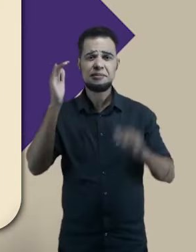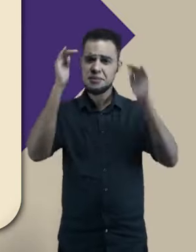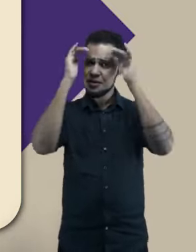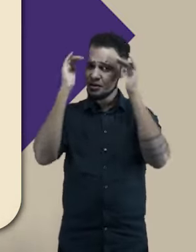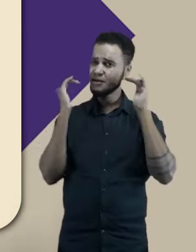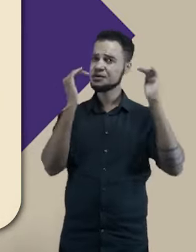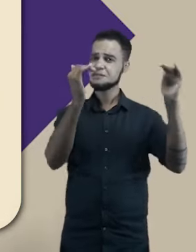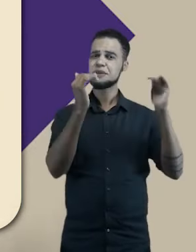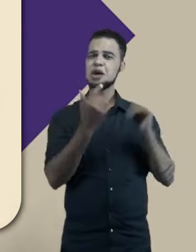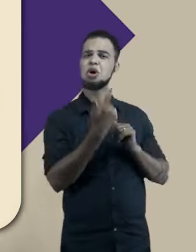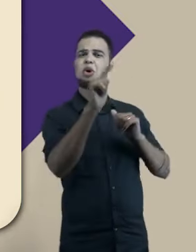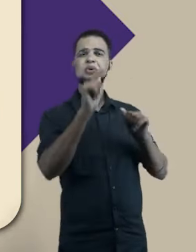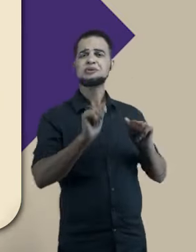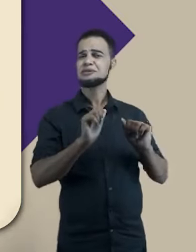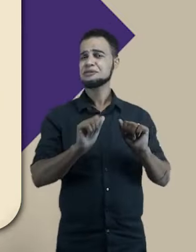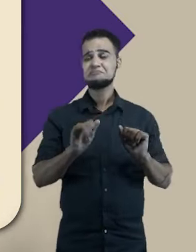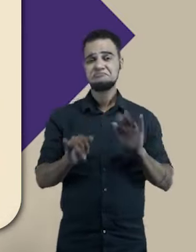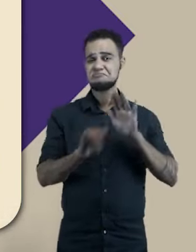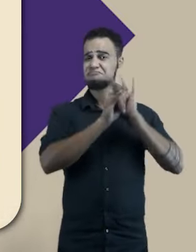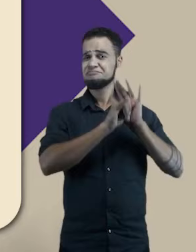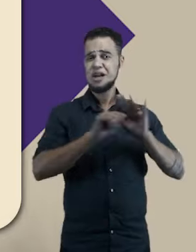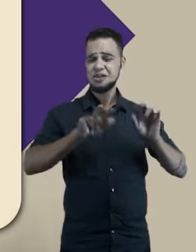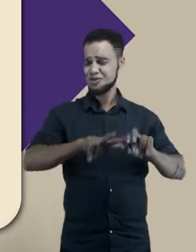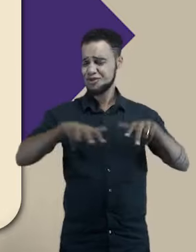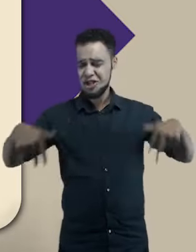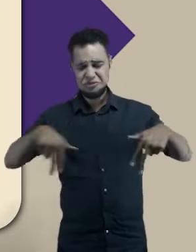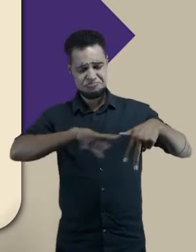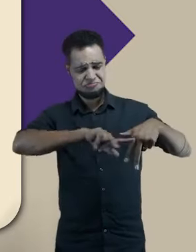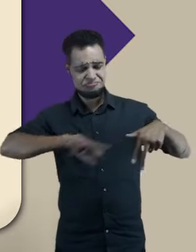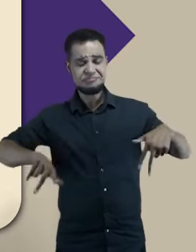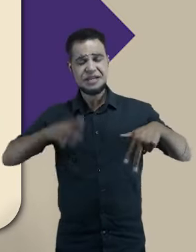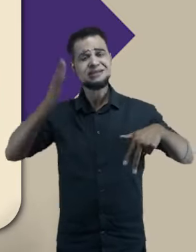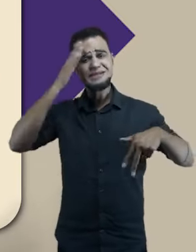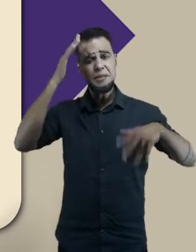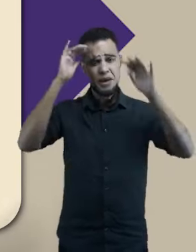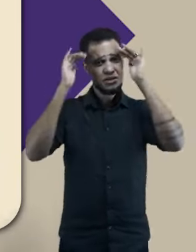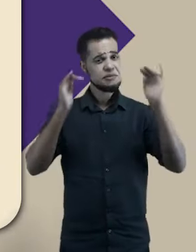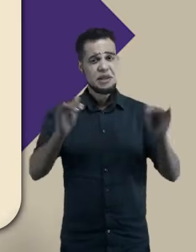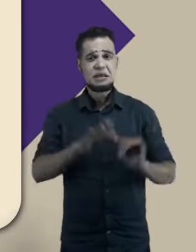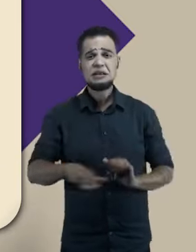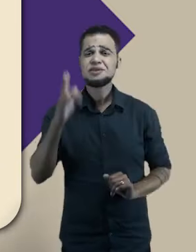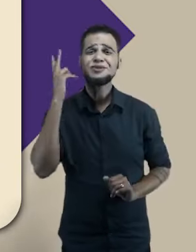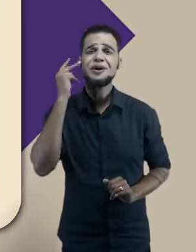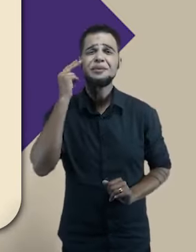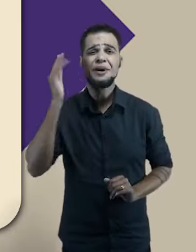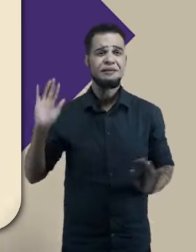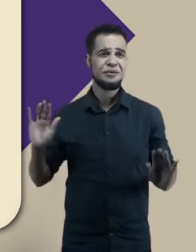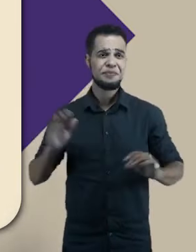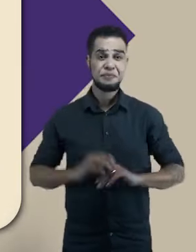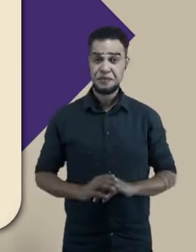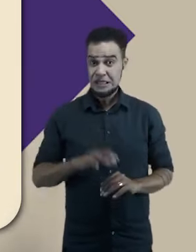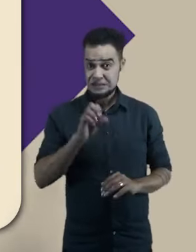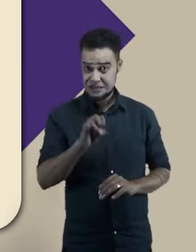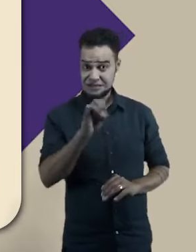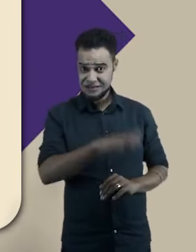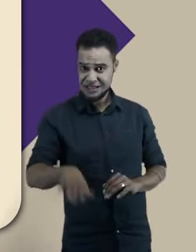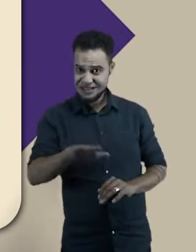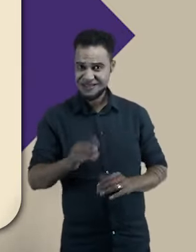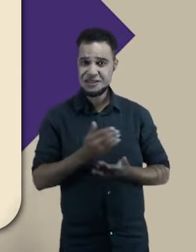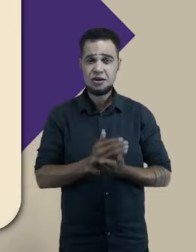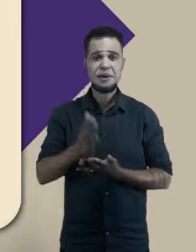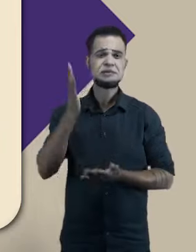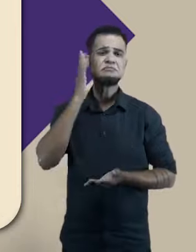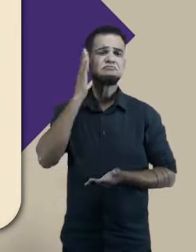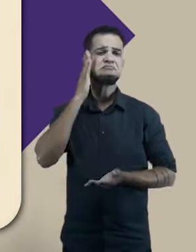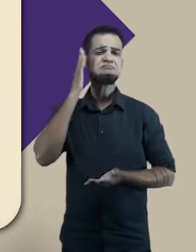também outras identidades de gênero, outras sexualidades e outras vivências. Então, se as crianças começarem a